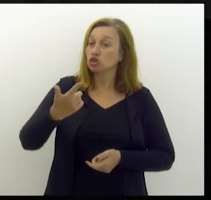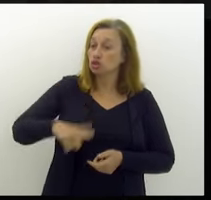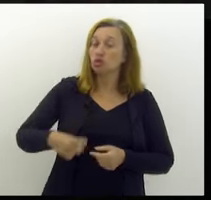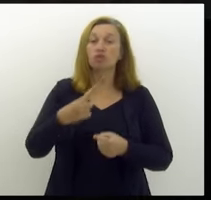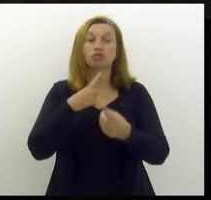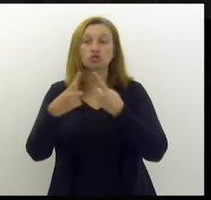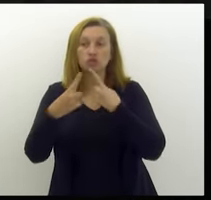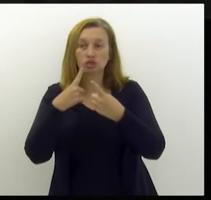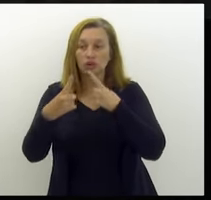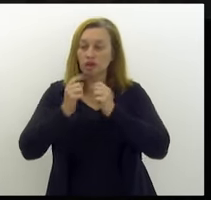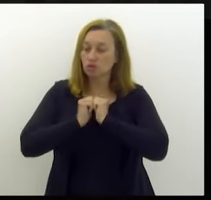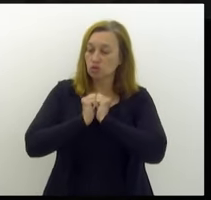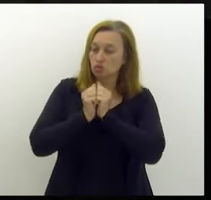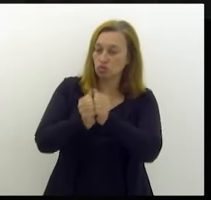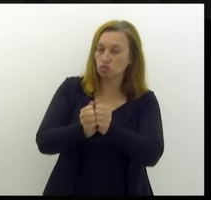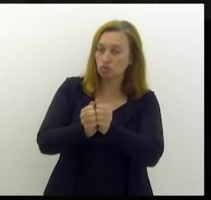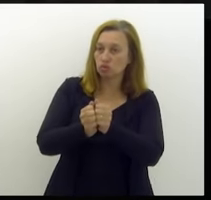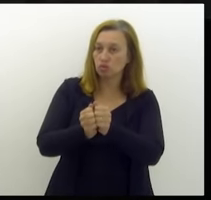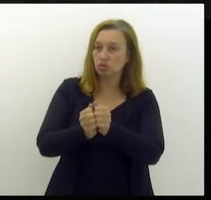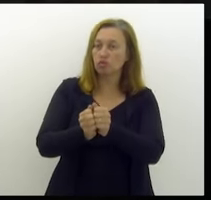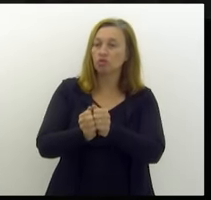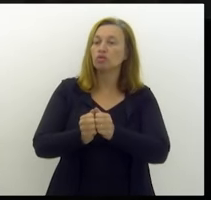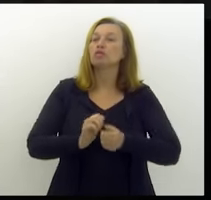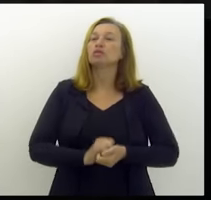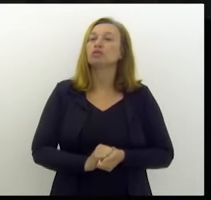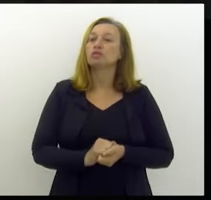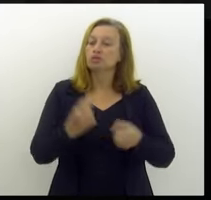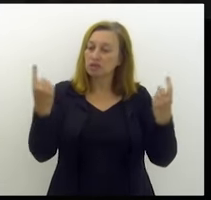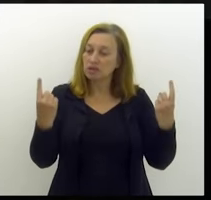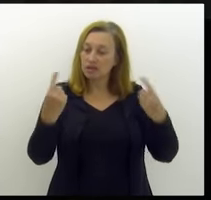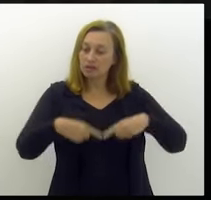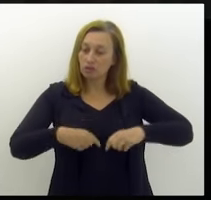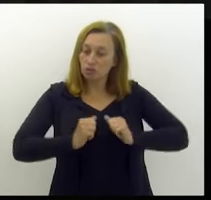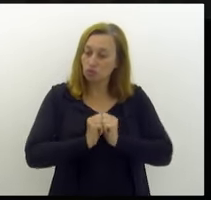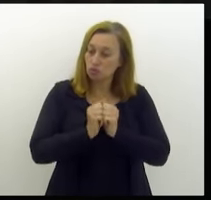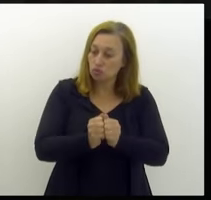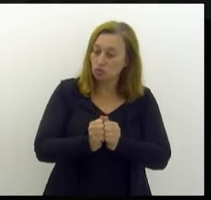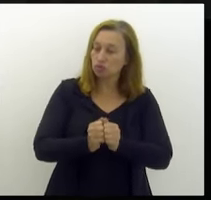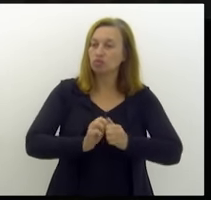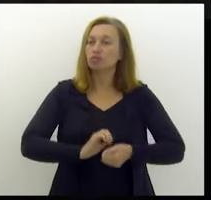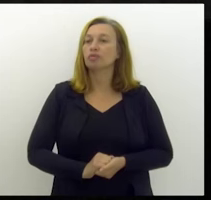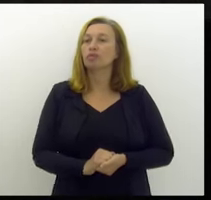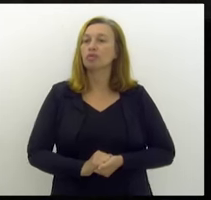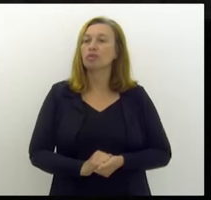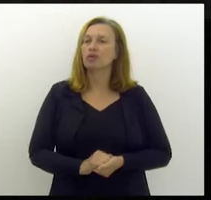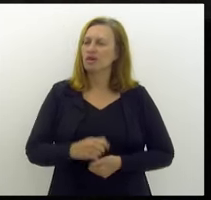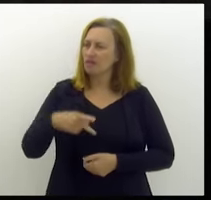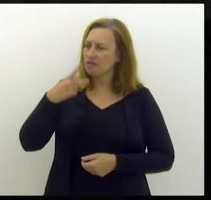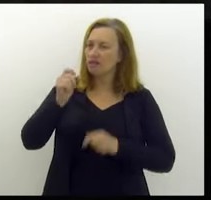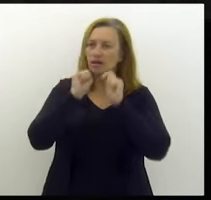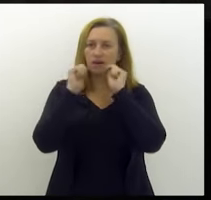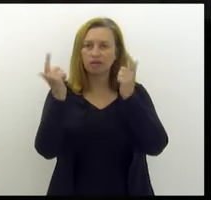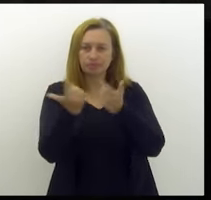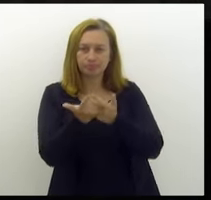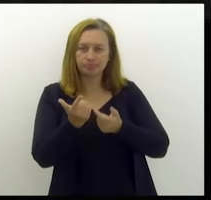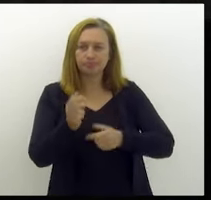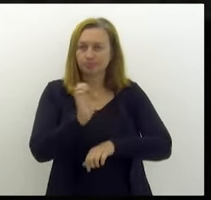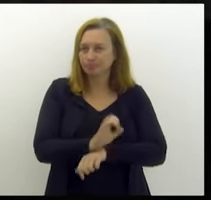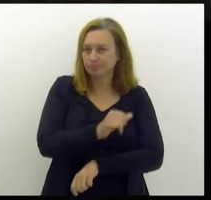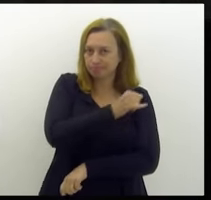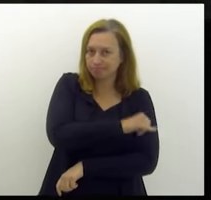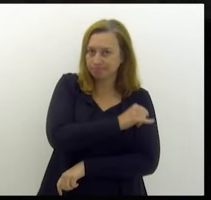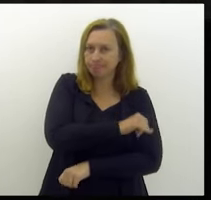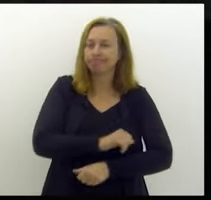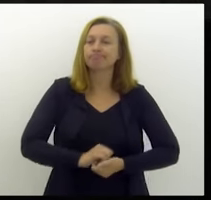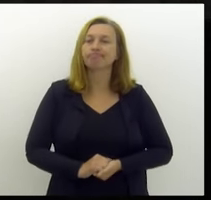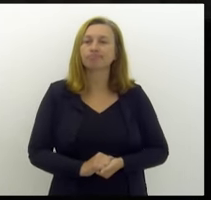esse debate junto enfrentando aqui os desafios junto mas dizer que a assembleia legisla do Estado do Rio de